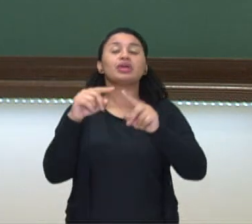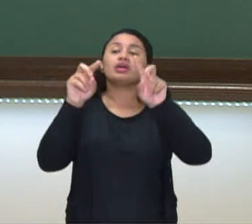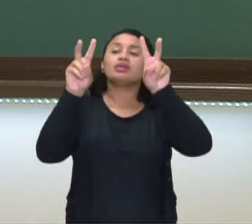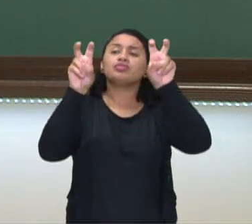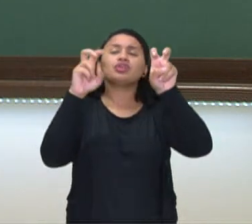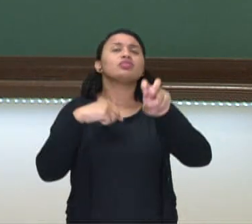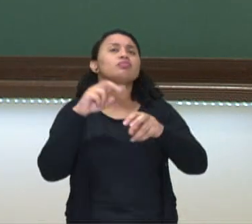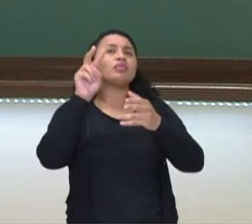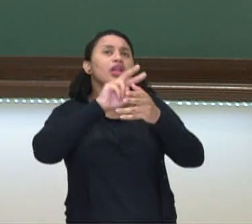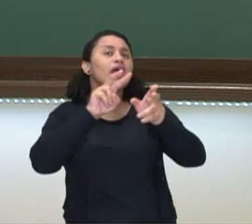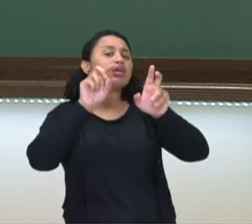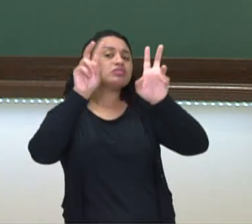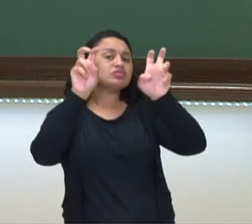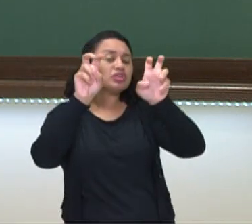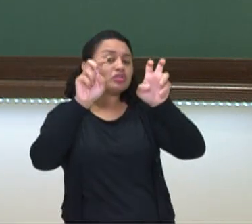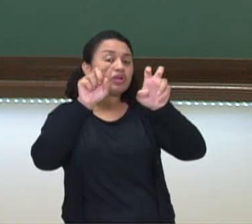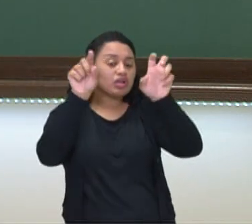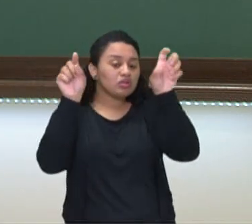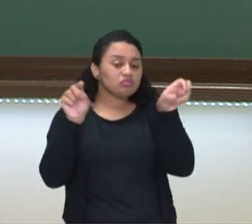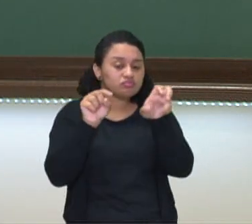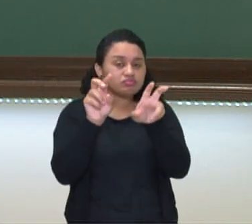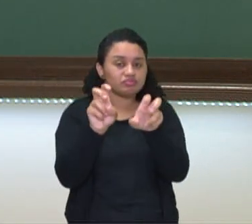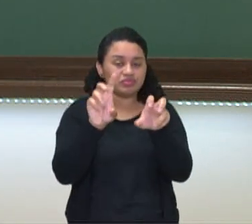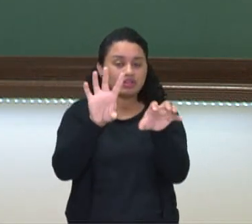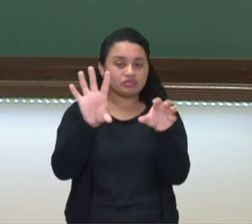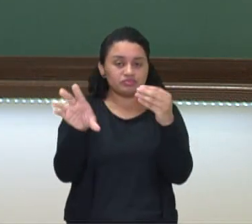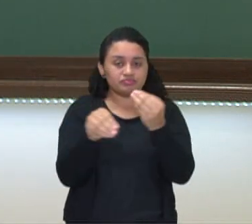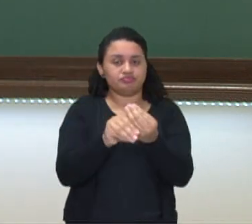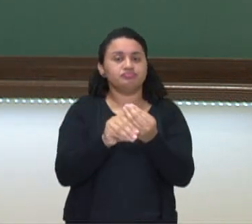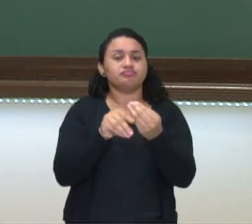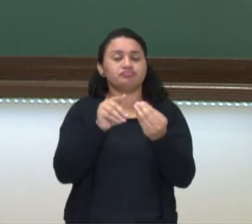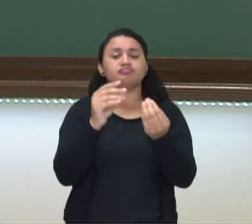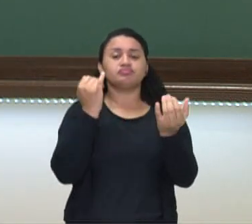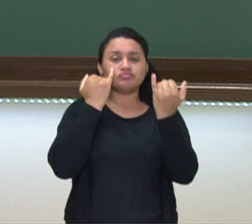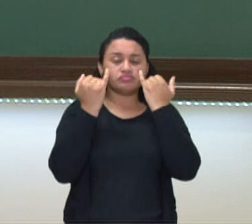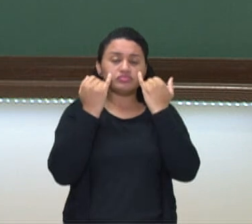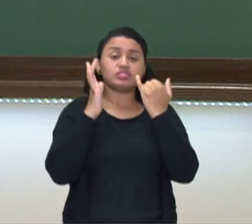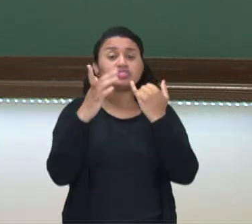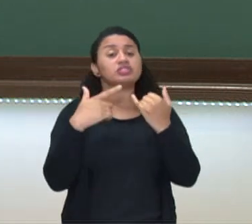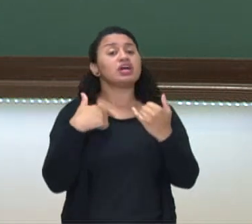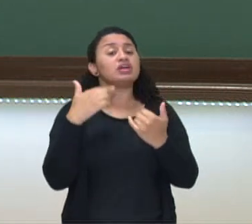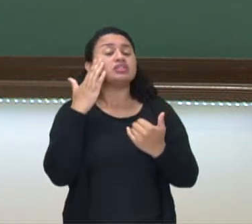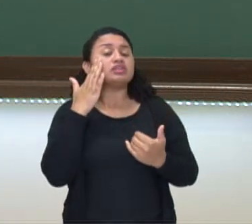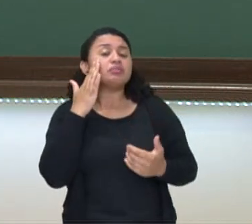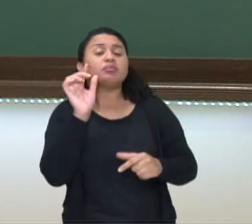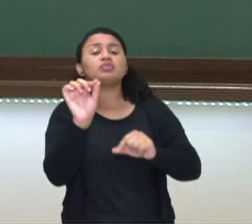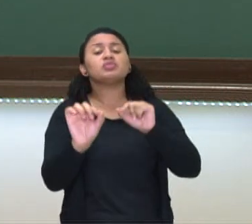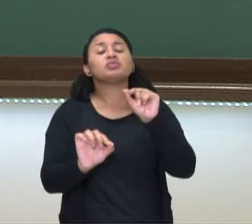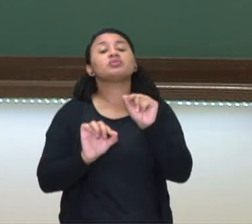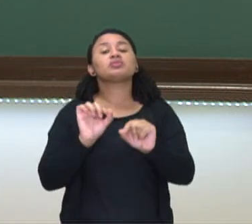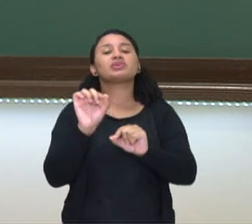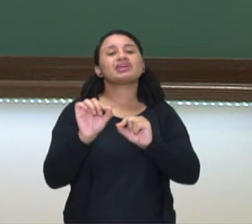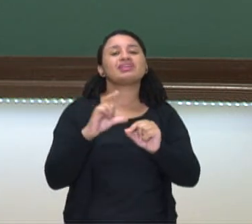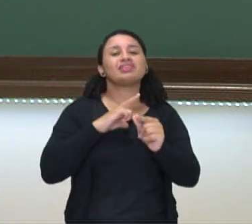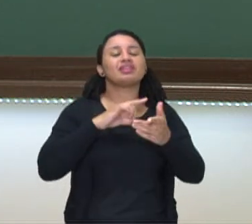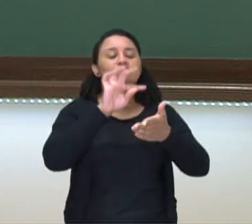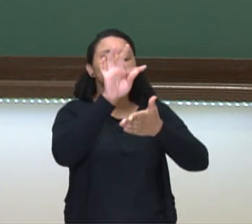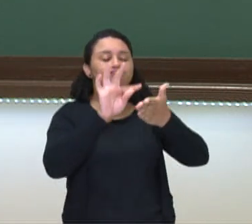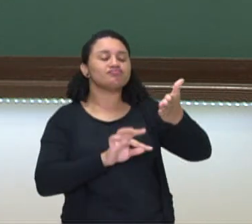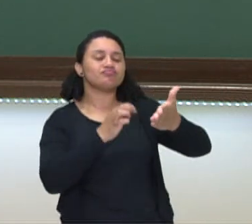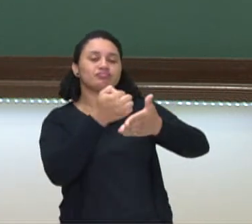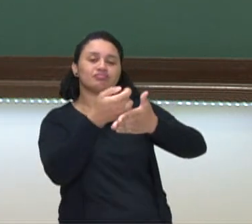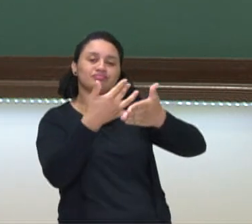seu subtítulo que complementa esse título, nós já temos acesso a um adiantamento à